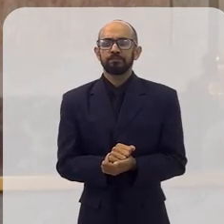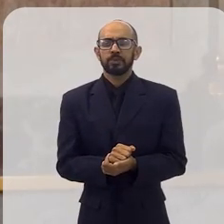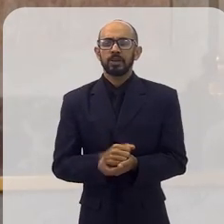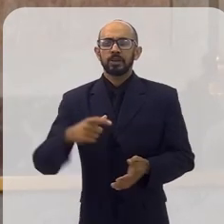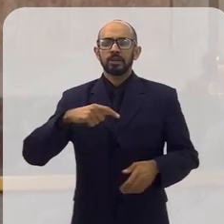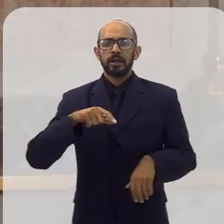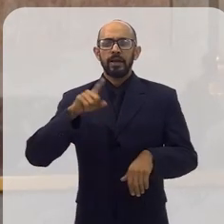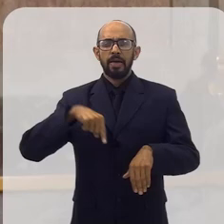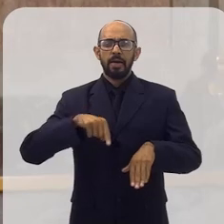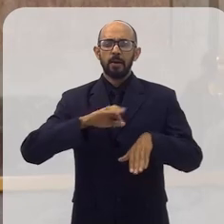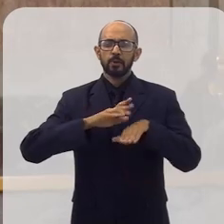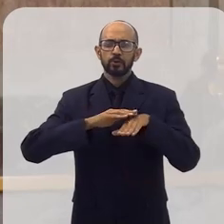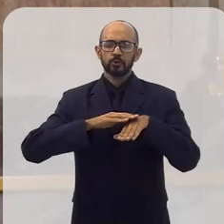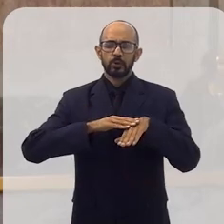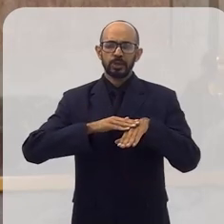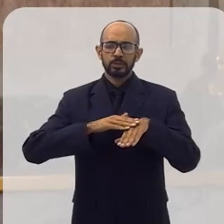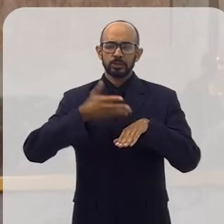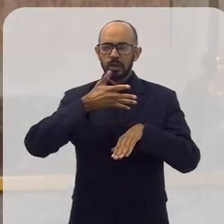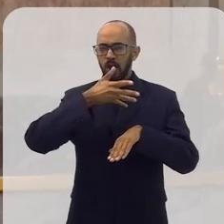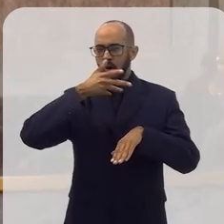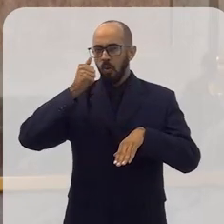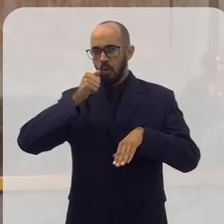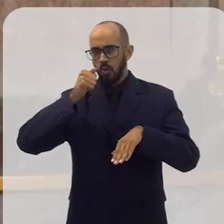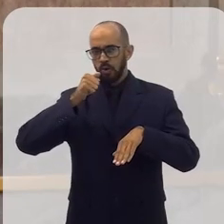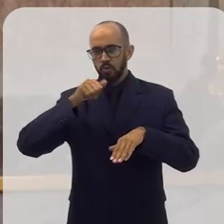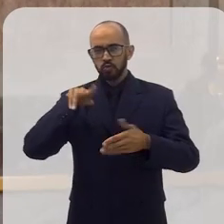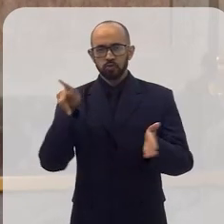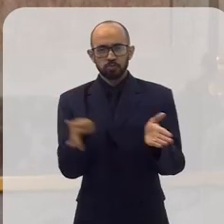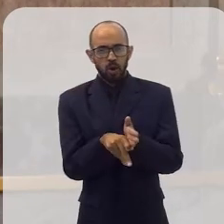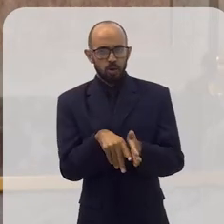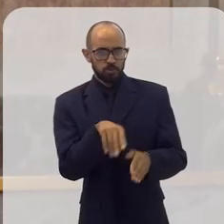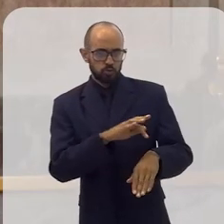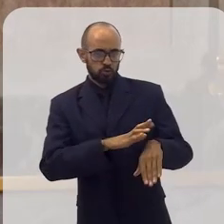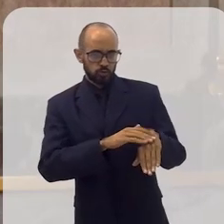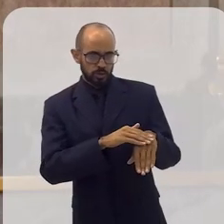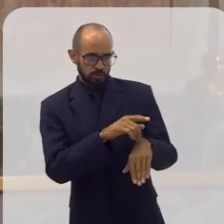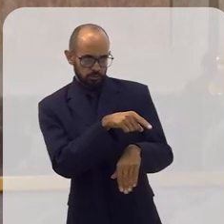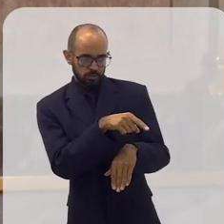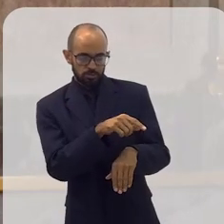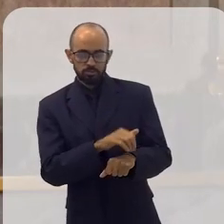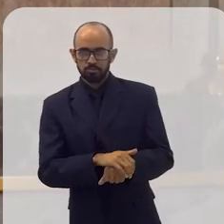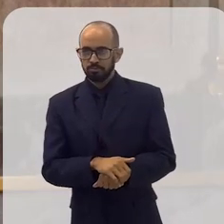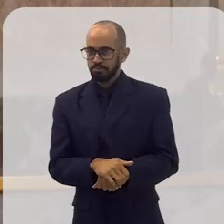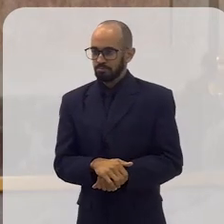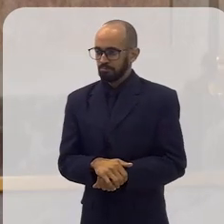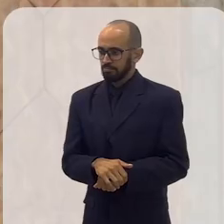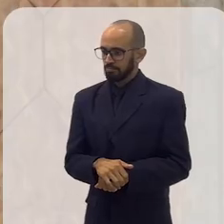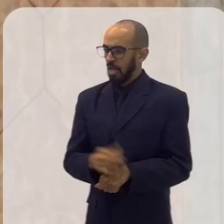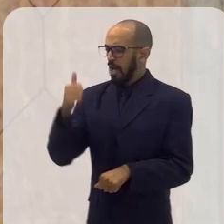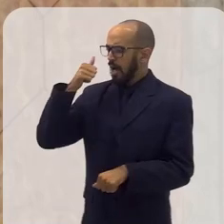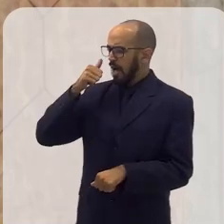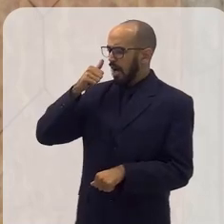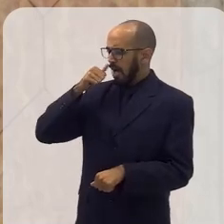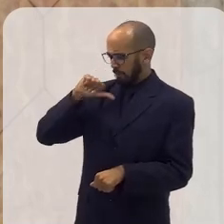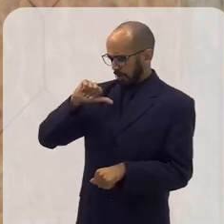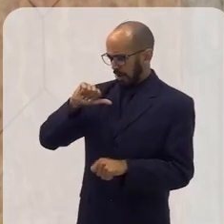são os doentes que curam os outros doentes. Certo.